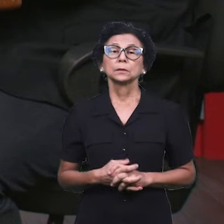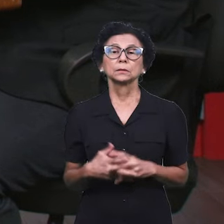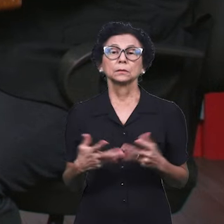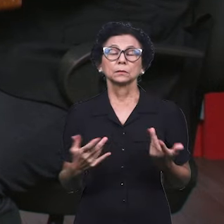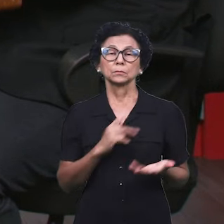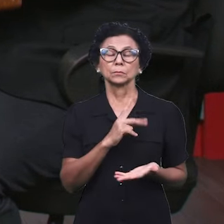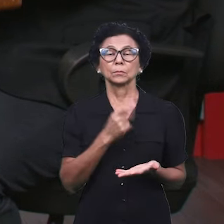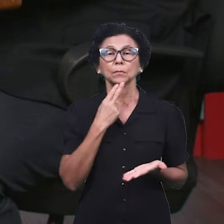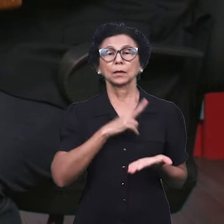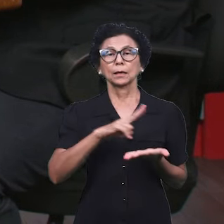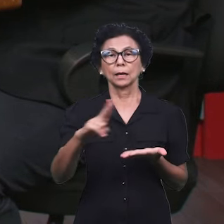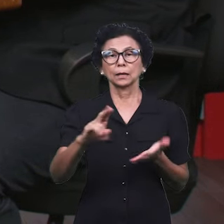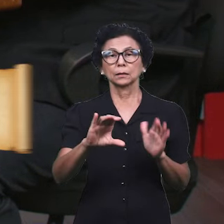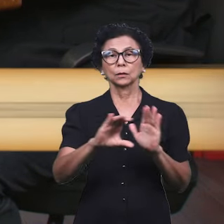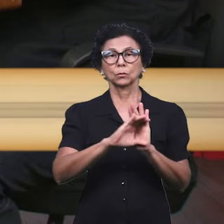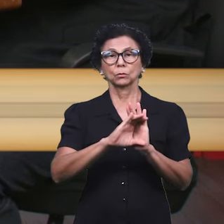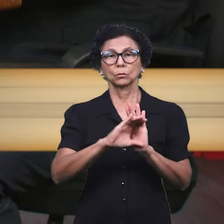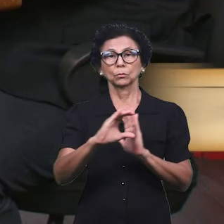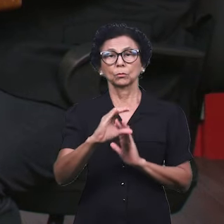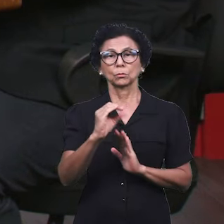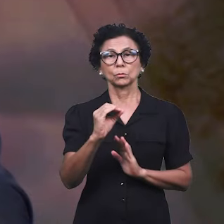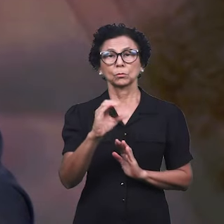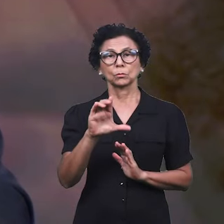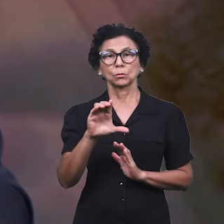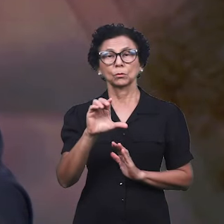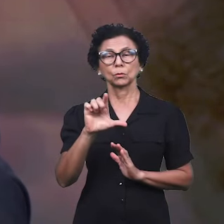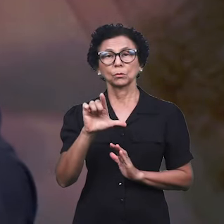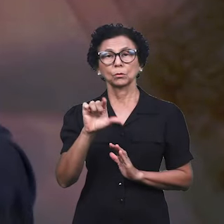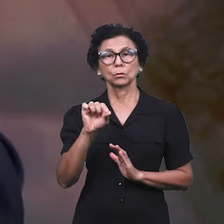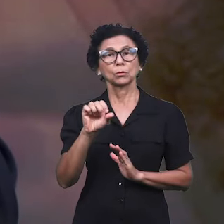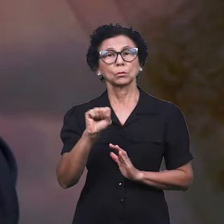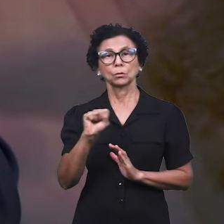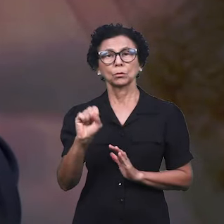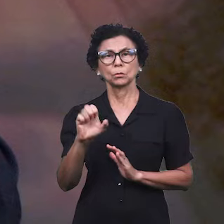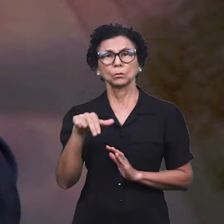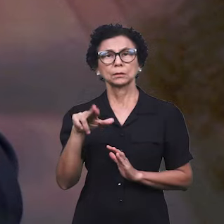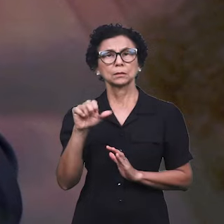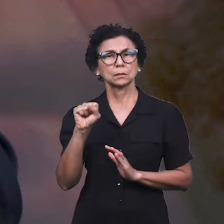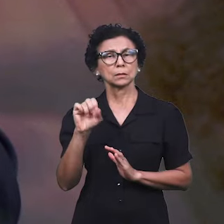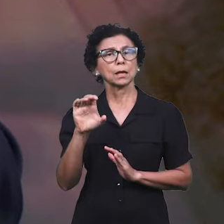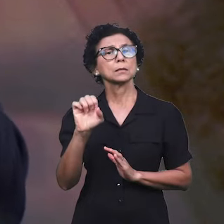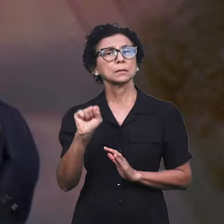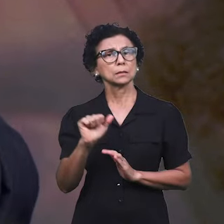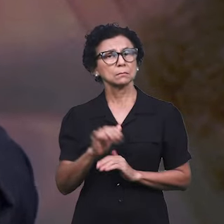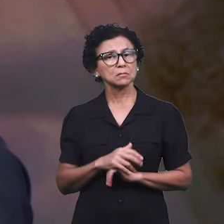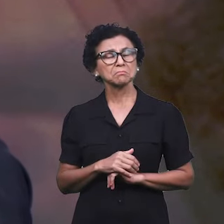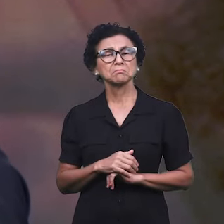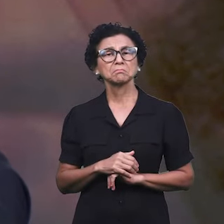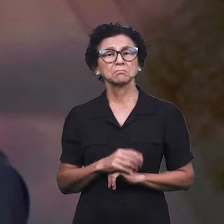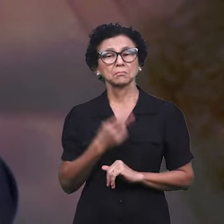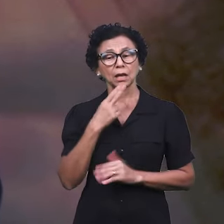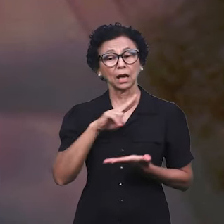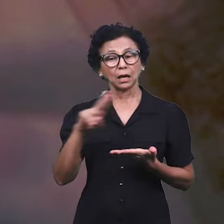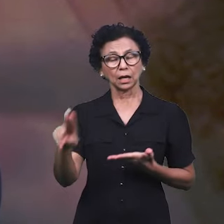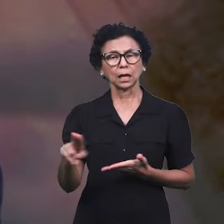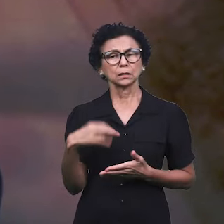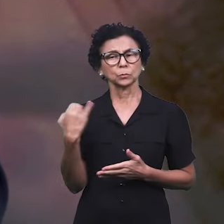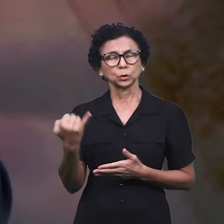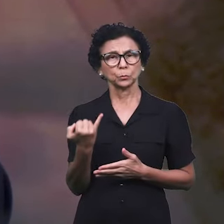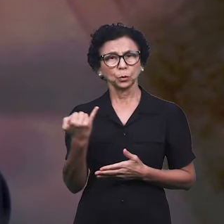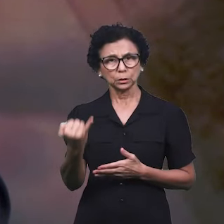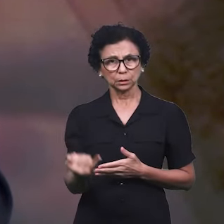carta muito, muito importante para aquele povo que vivia ali, né? Não só Colossos, como as redondezas, como ele